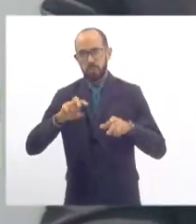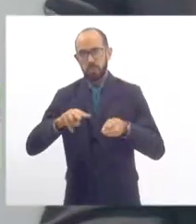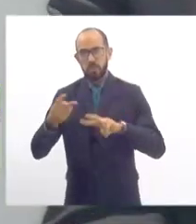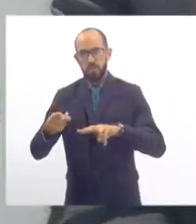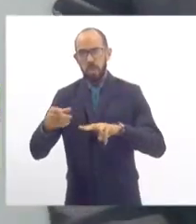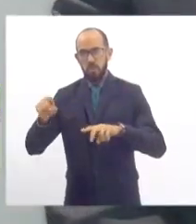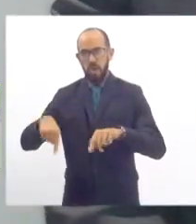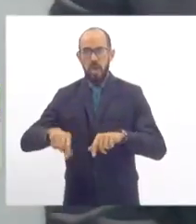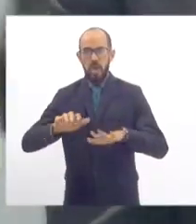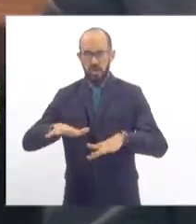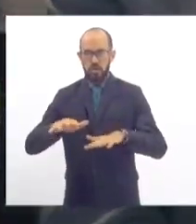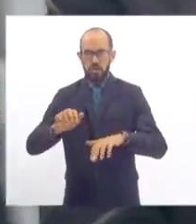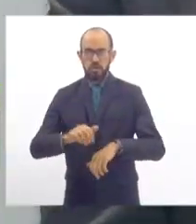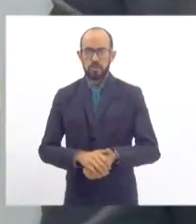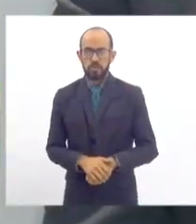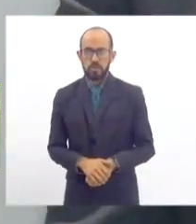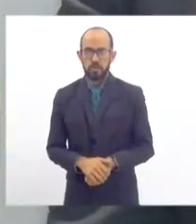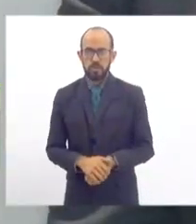encaminhado